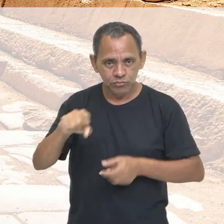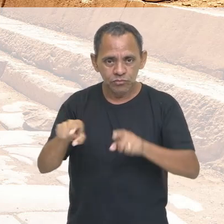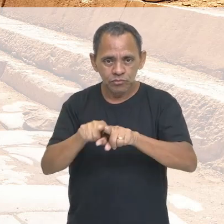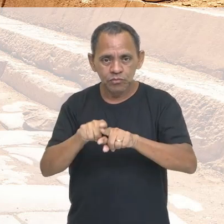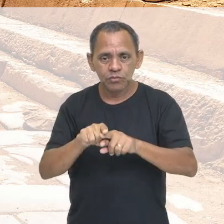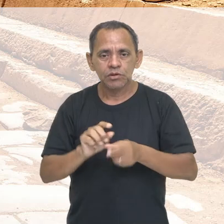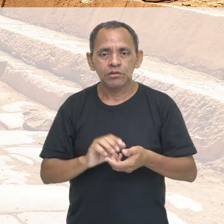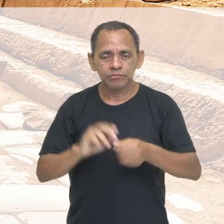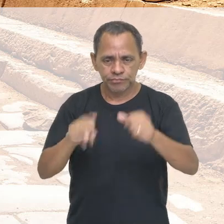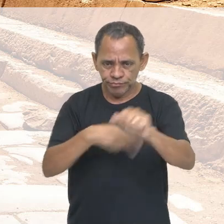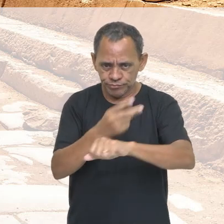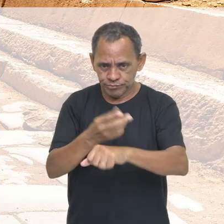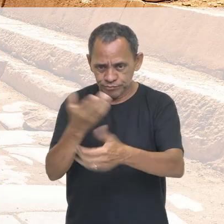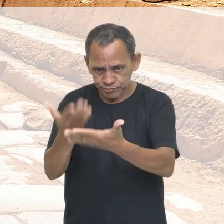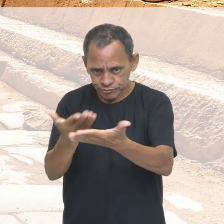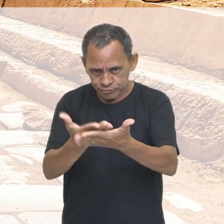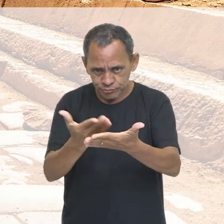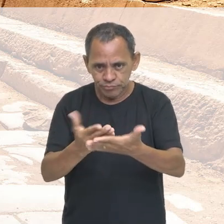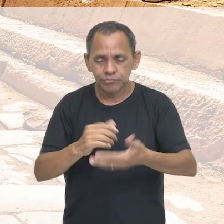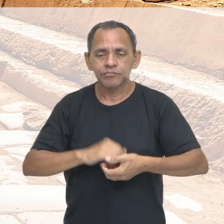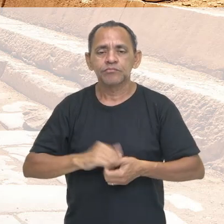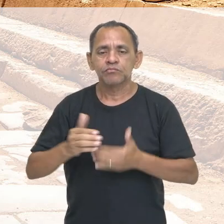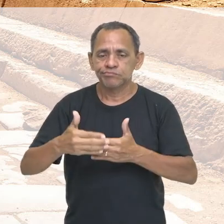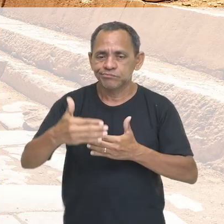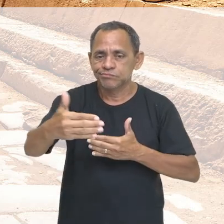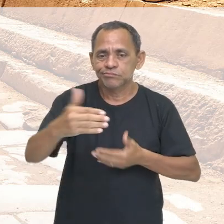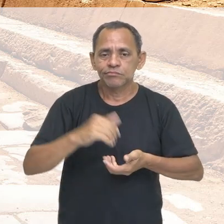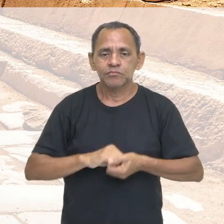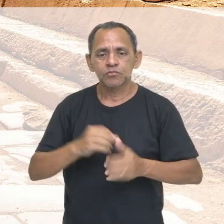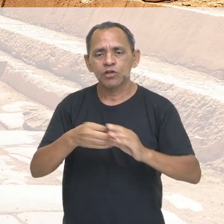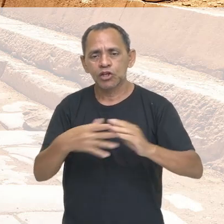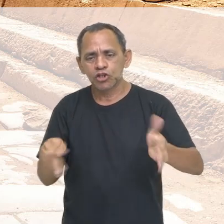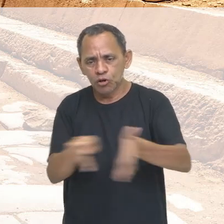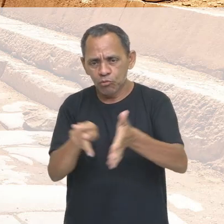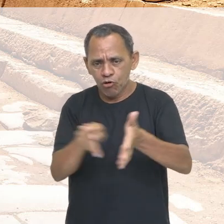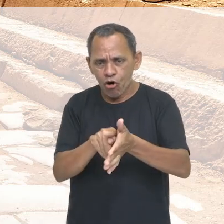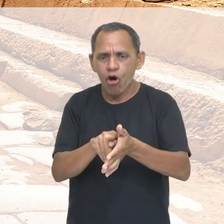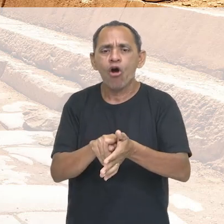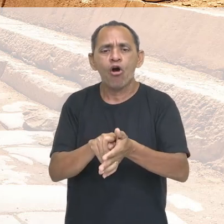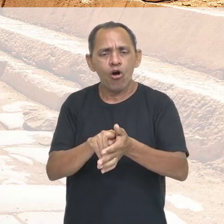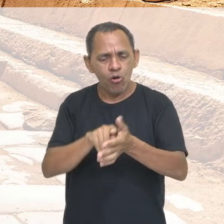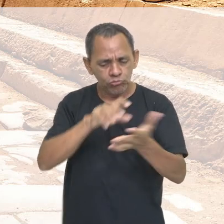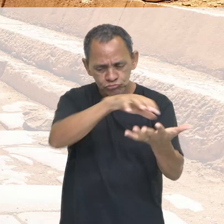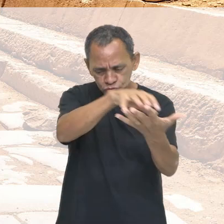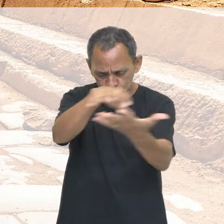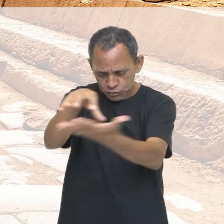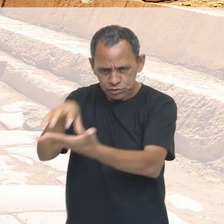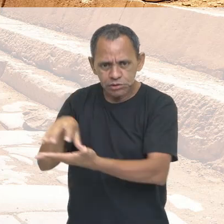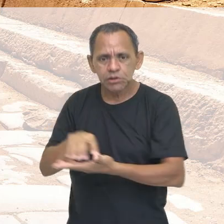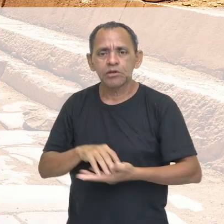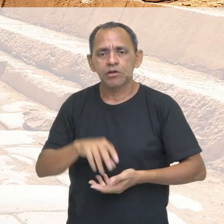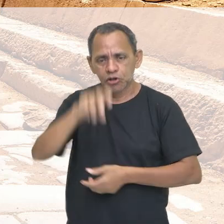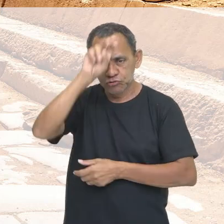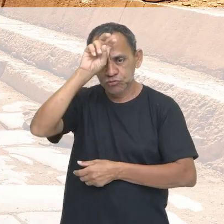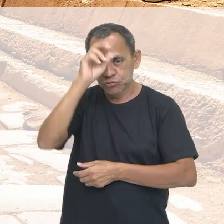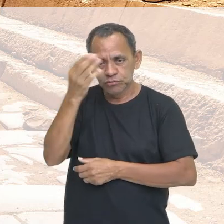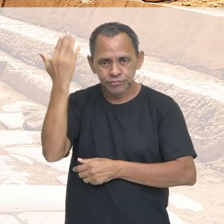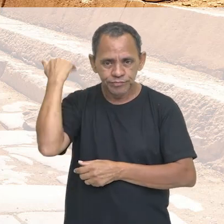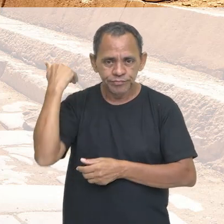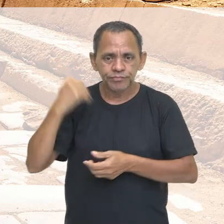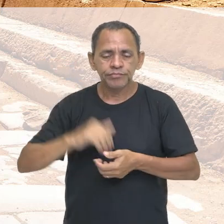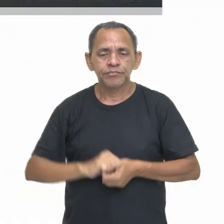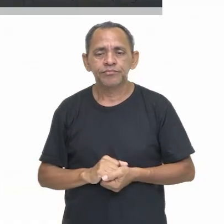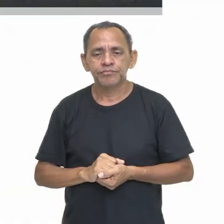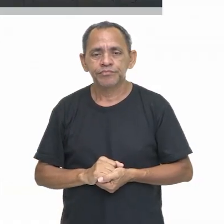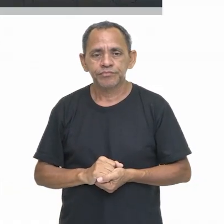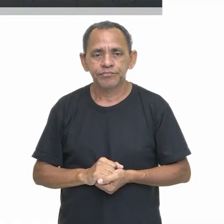gente vai verificar, né, as caracterizações dessa divisão do Egito Antigo, tá bom? Olha só, vamos